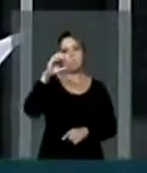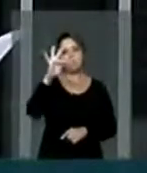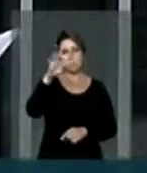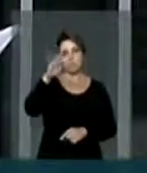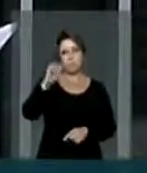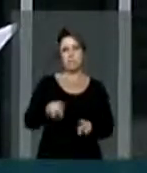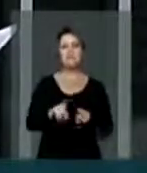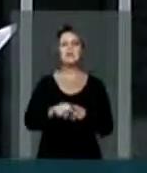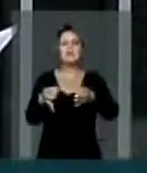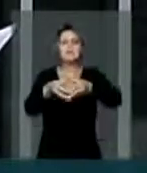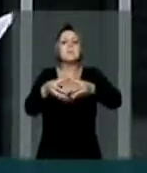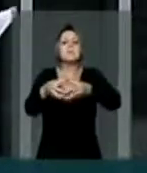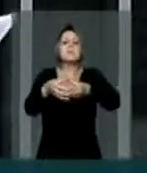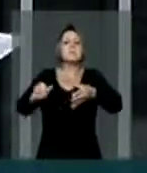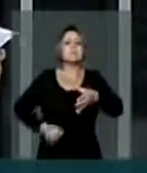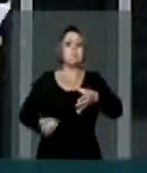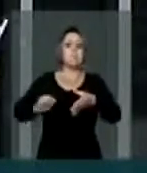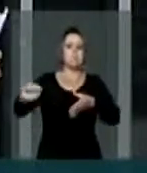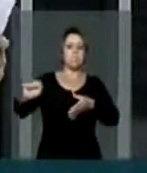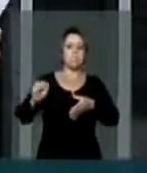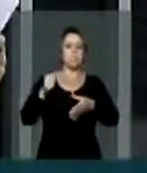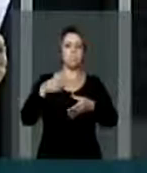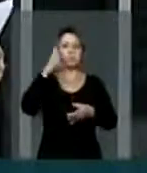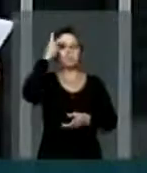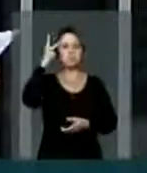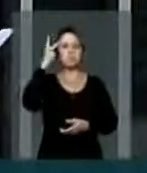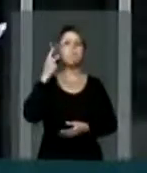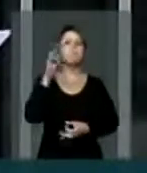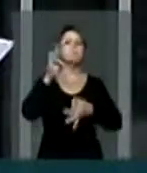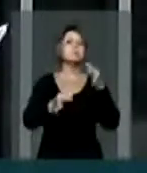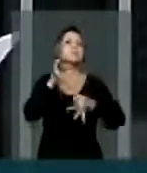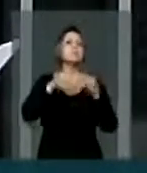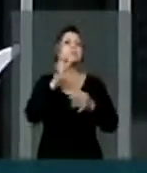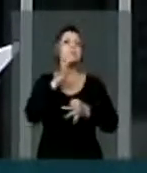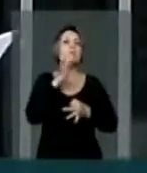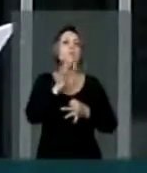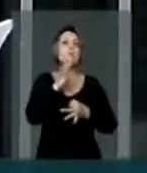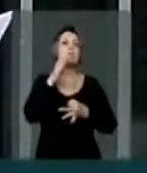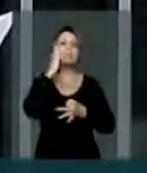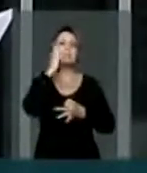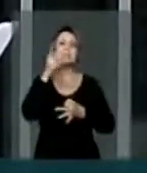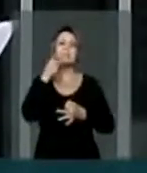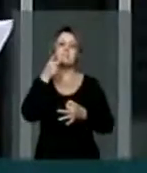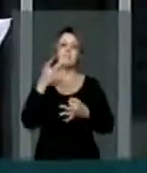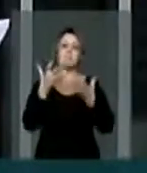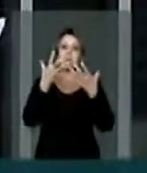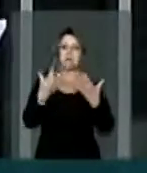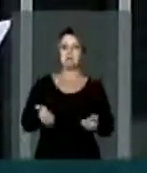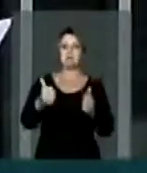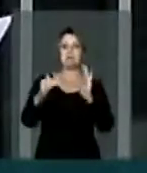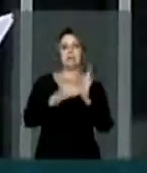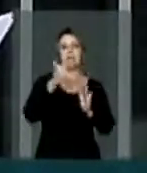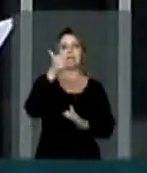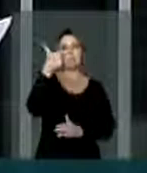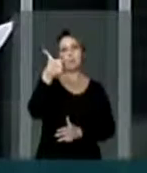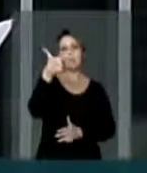aborto, a comissão de juristas optou em legalizar o aborto até a 12ª semana,